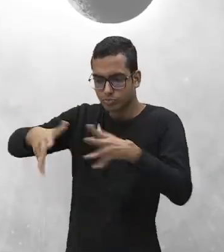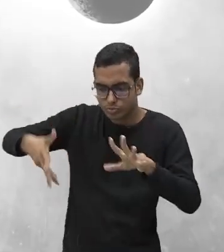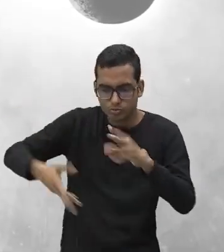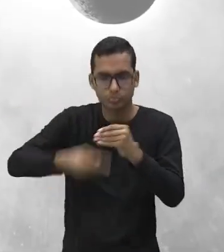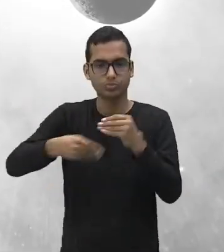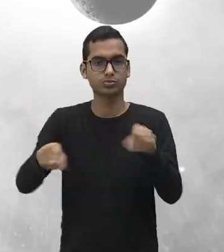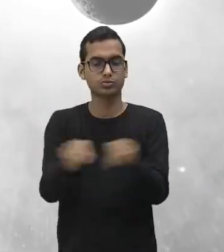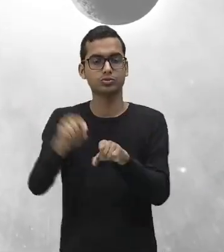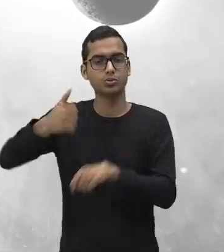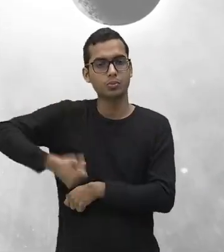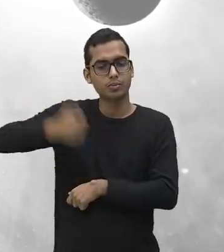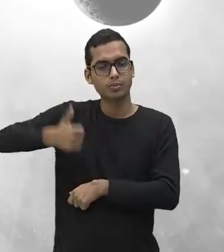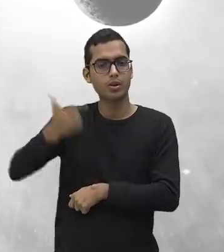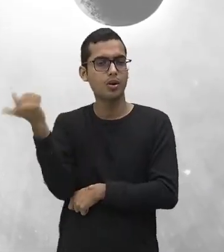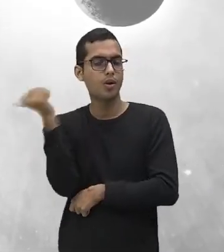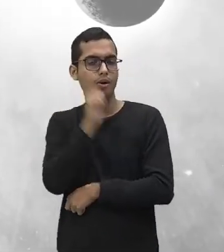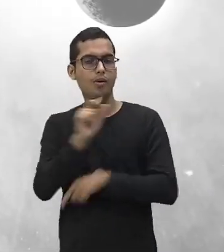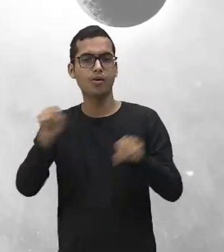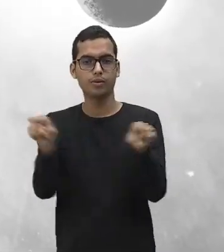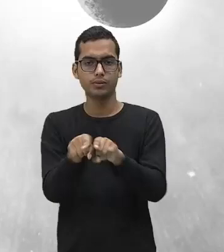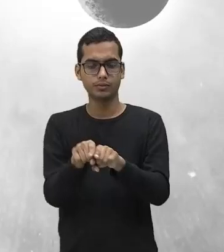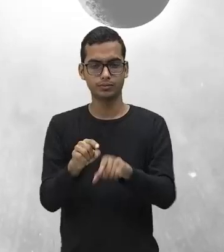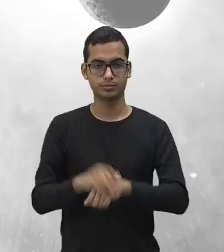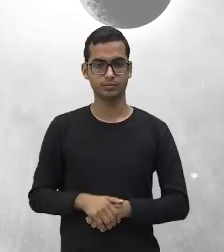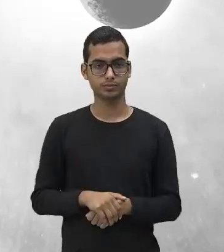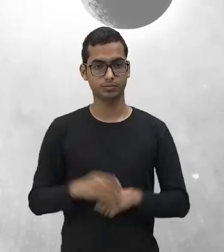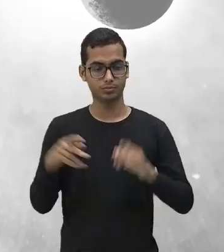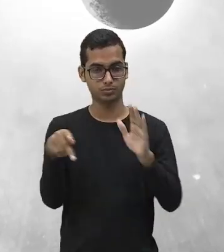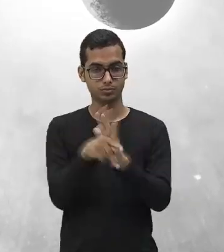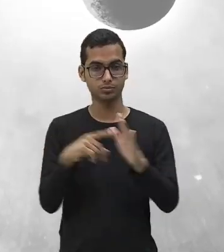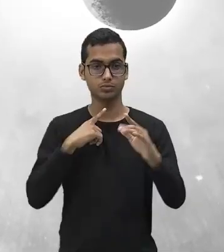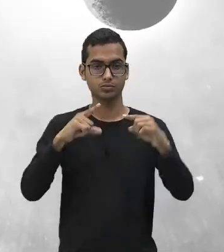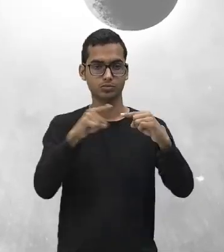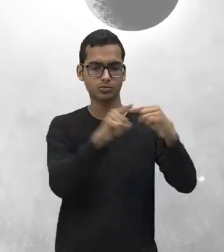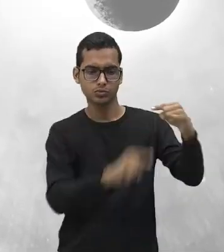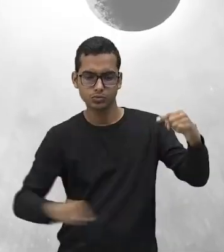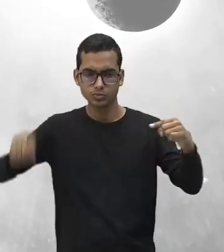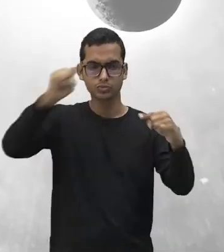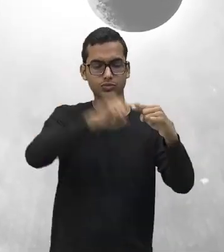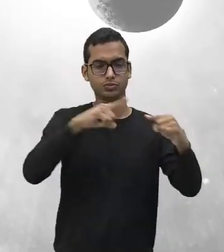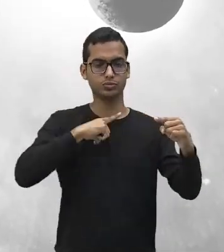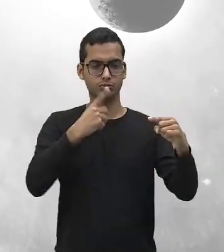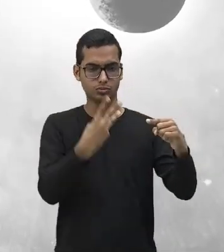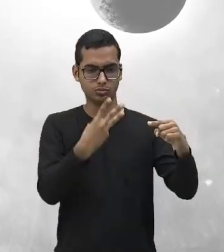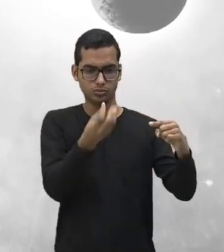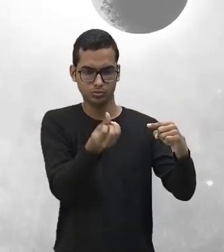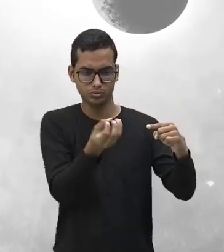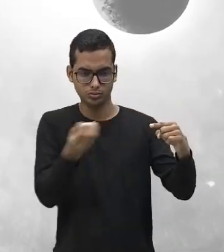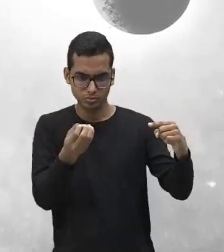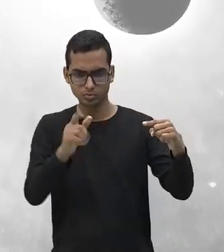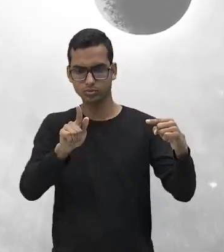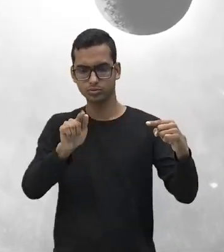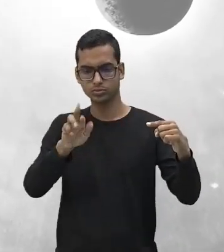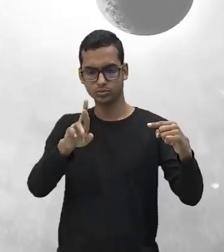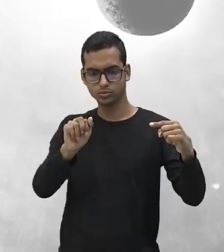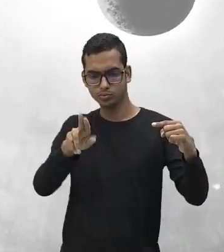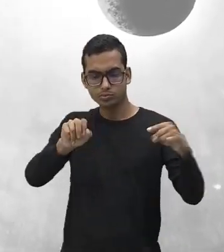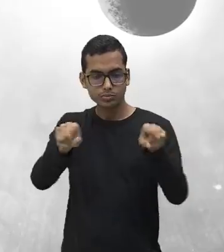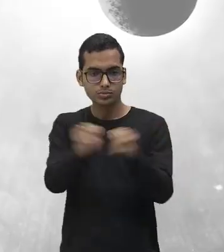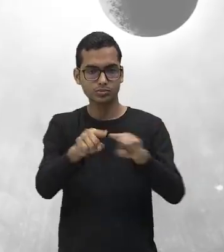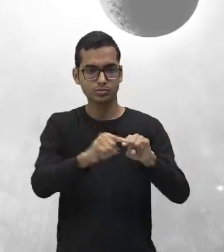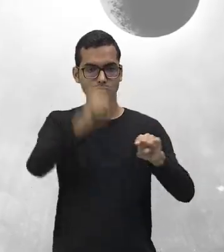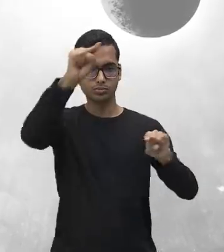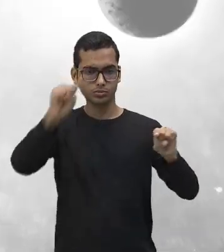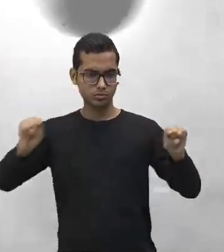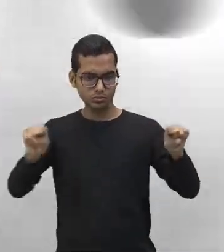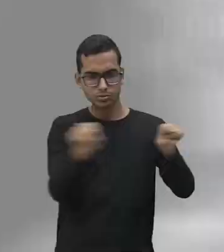a dividir o círculo em 360 graus, demonstrar que o ângulo da base de um triângulo